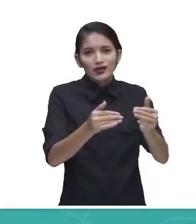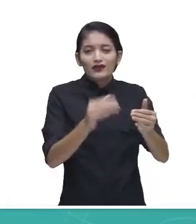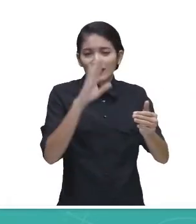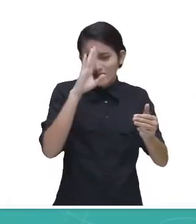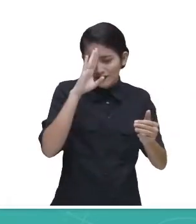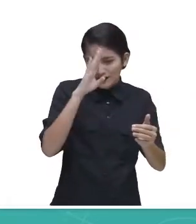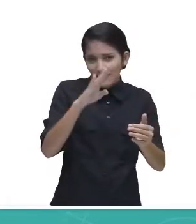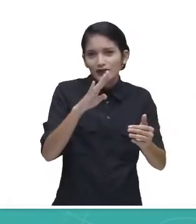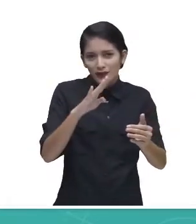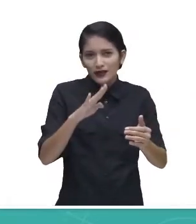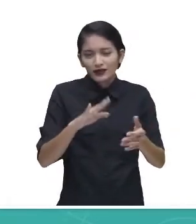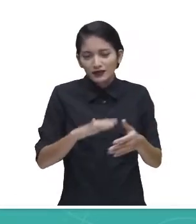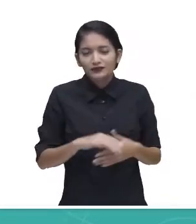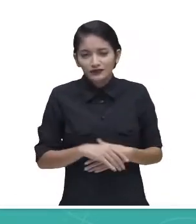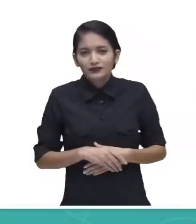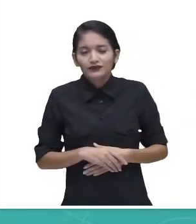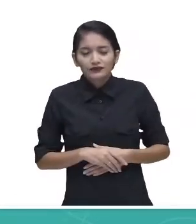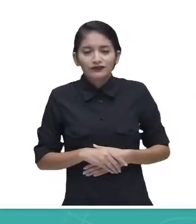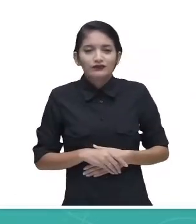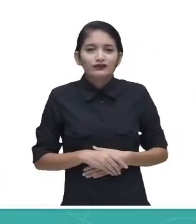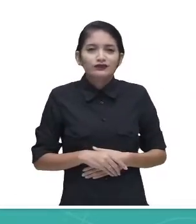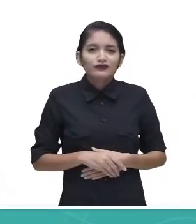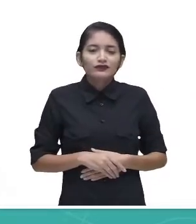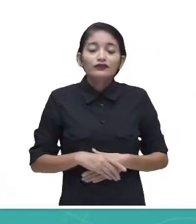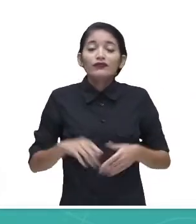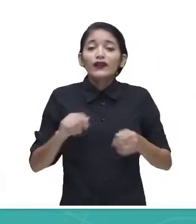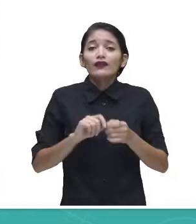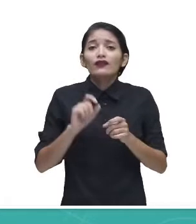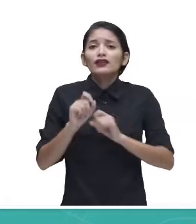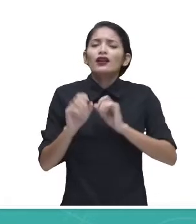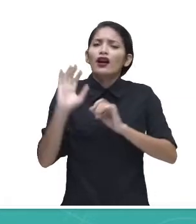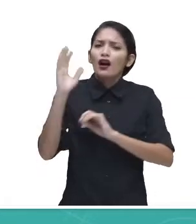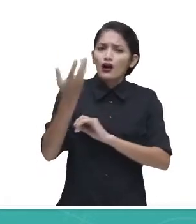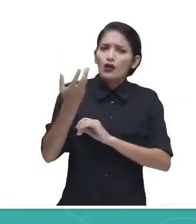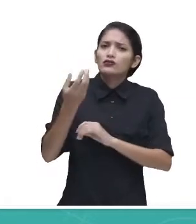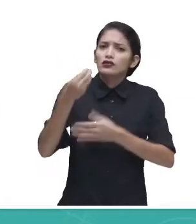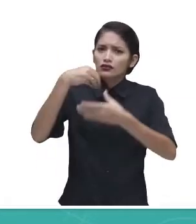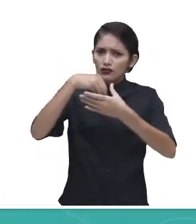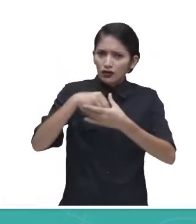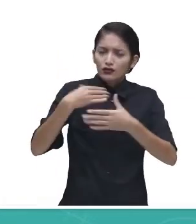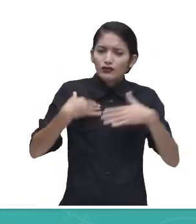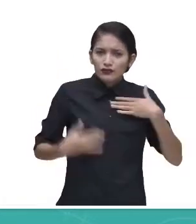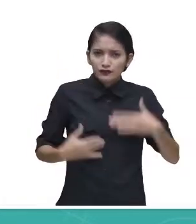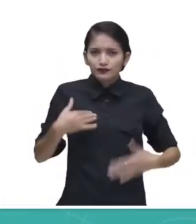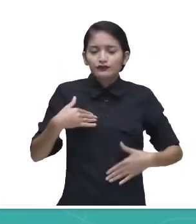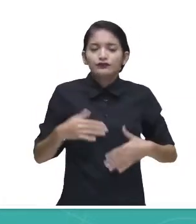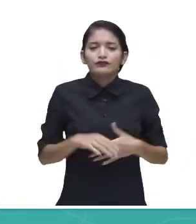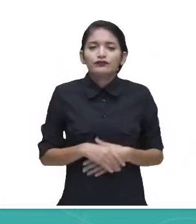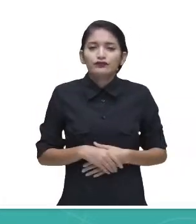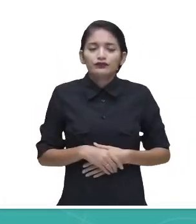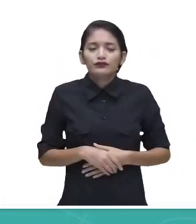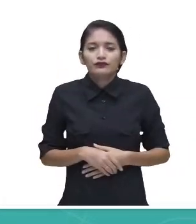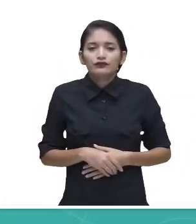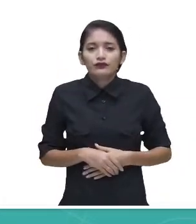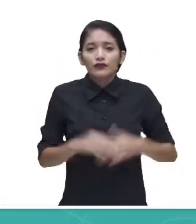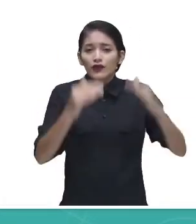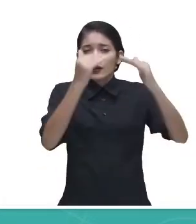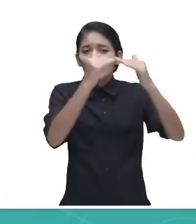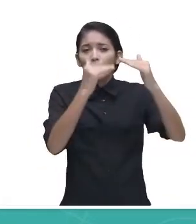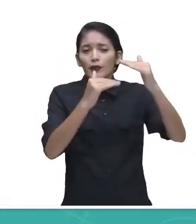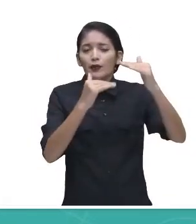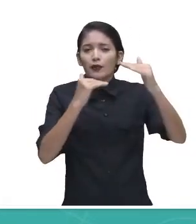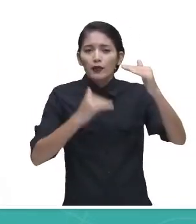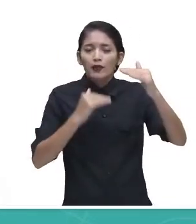prioritárias, têm funções para fazer o funcionamento do sistema. Então, aí, células, tecidos, órgãos. Depois